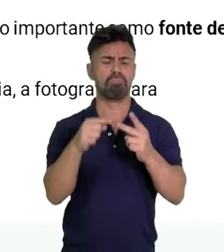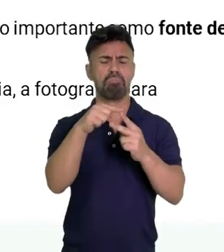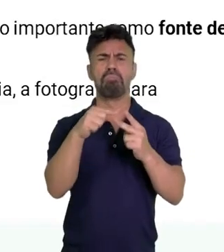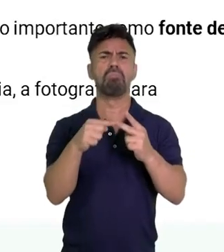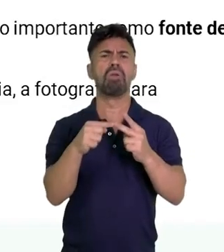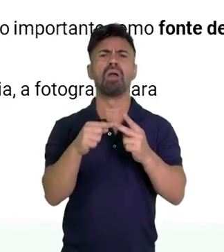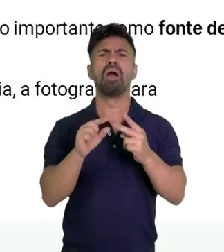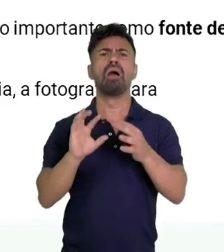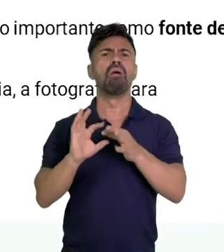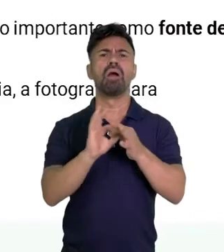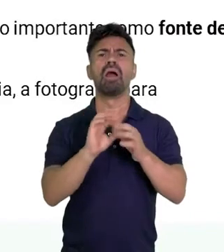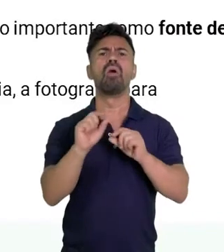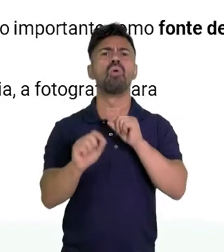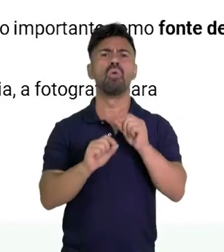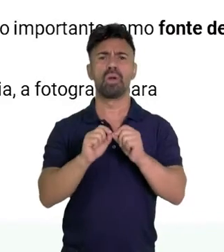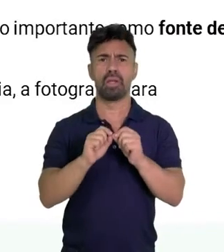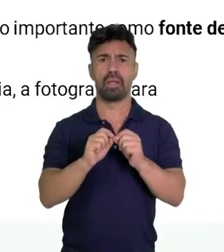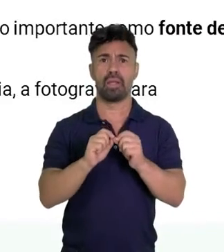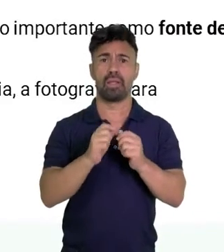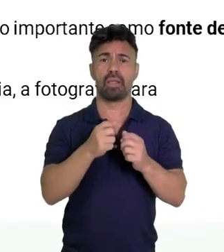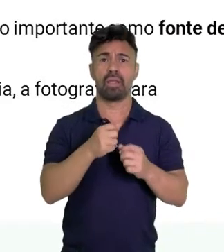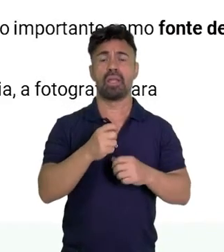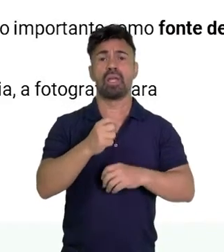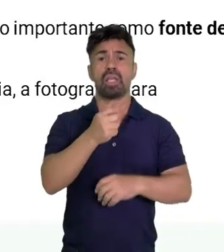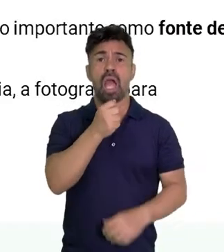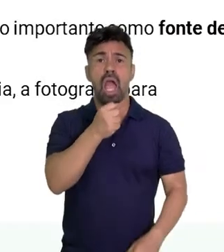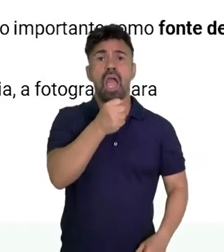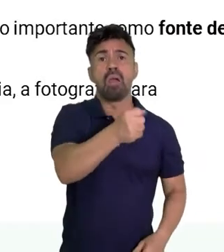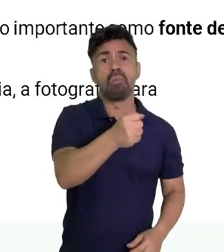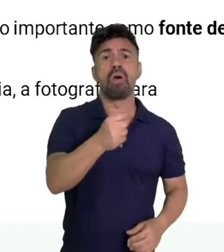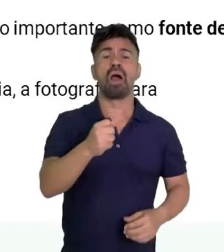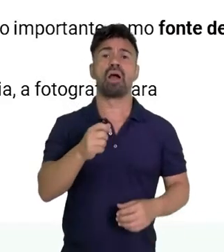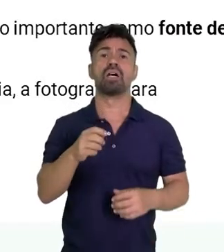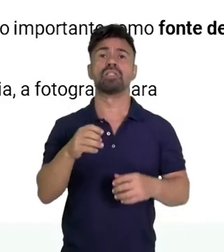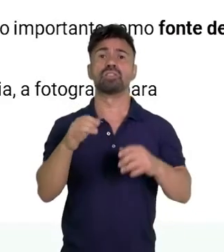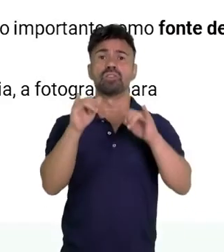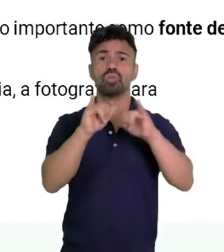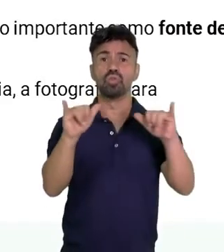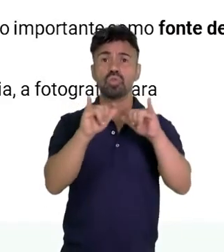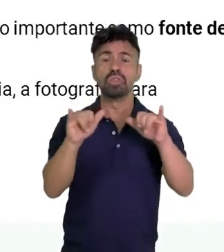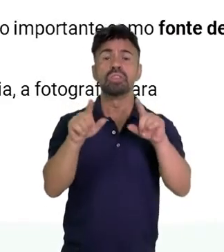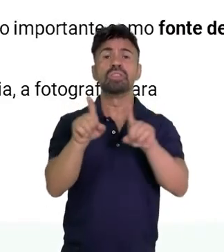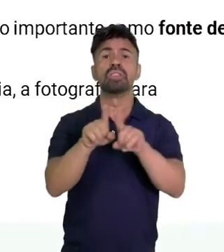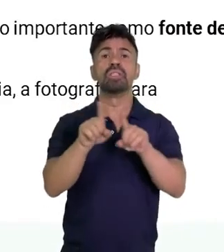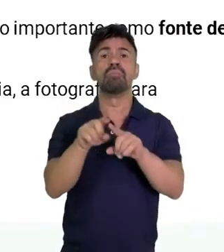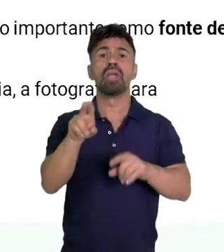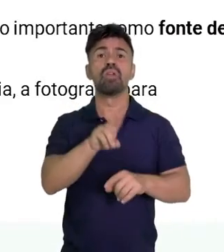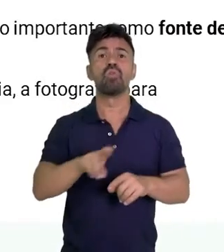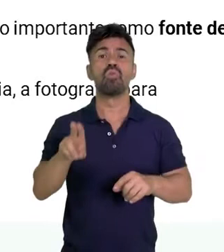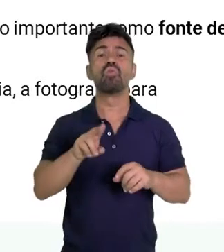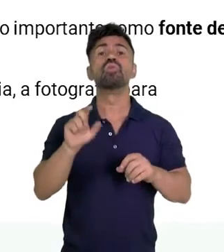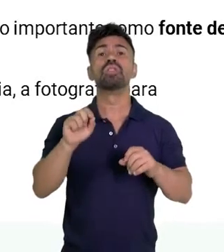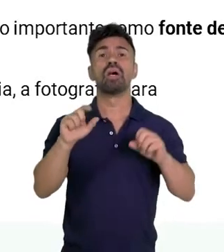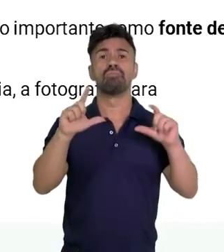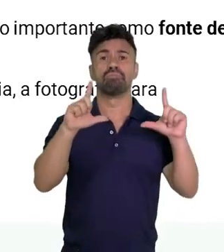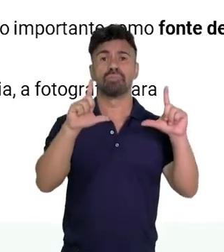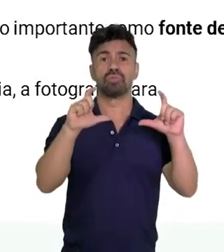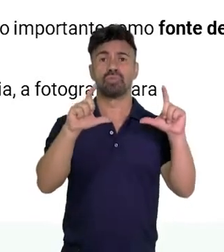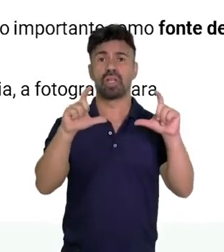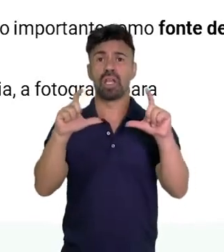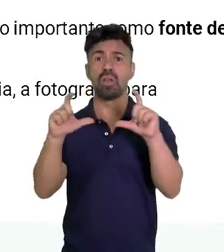Tanto reportagem quanto notícia utilizam com muita frequência o recurso da fotografia